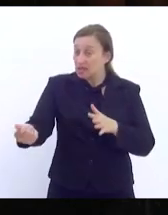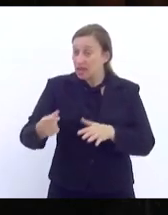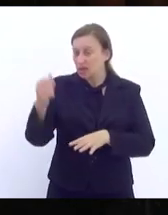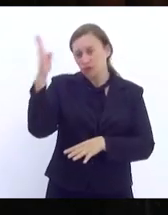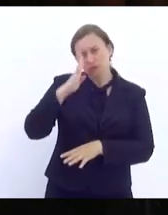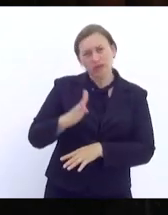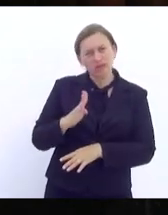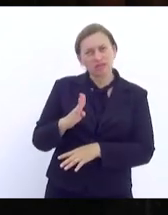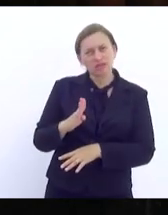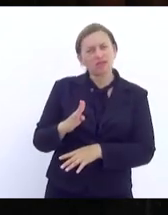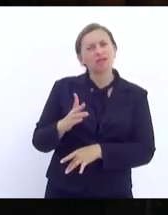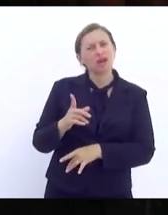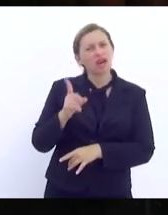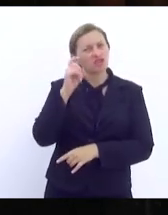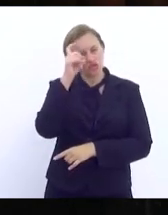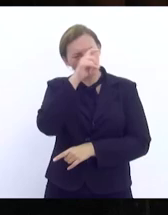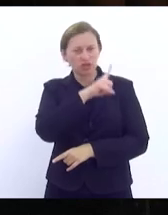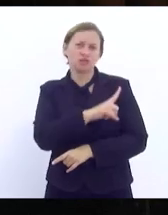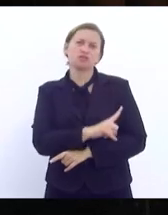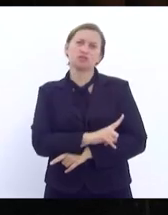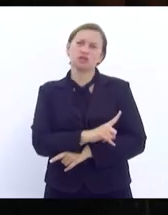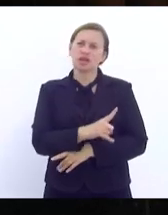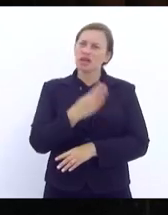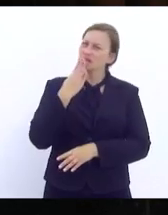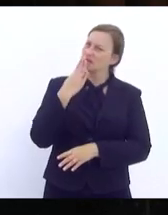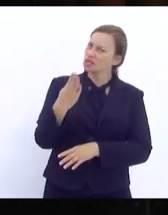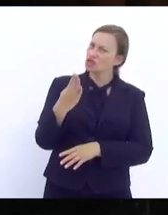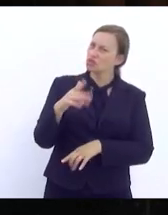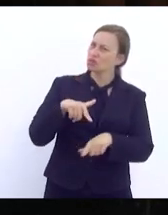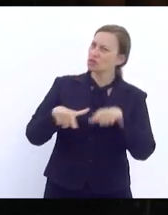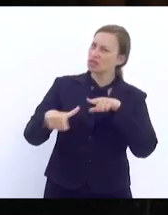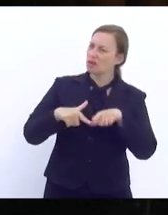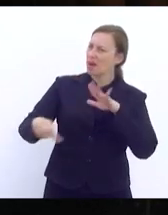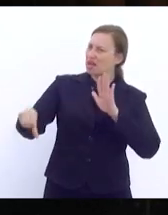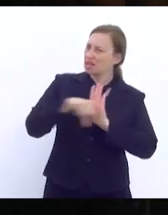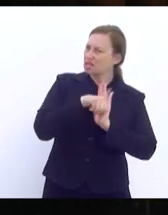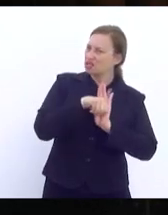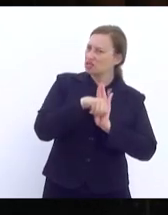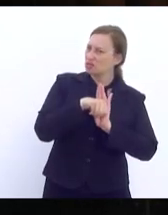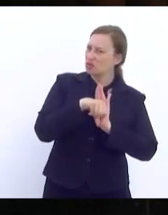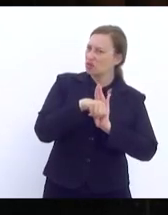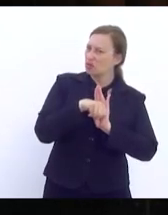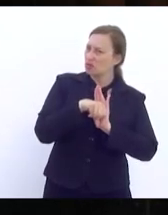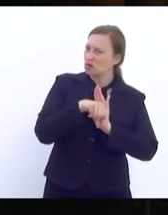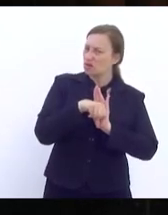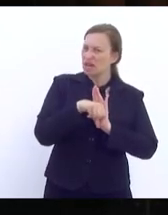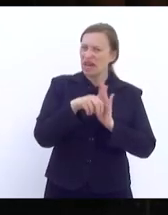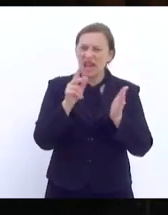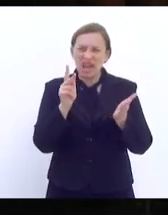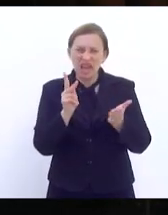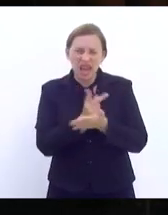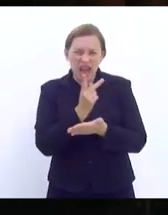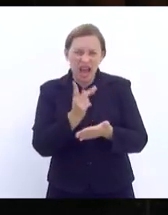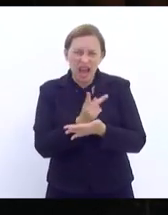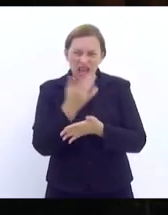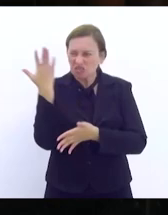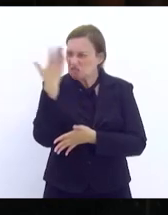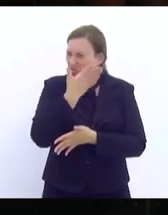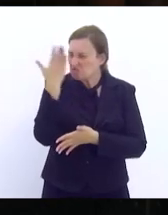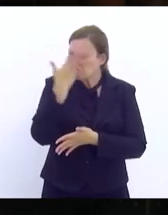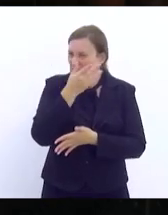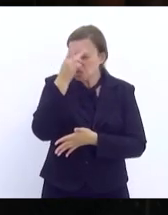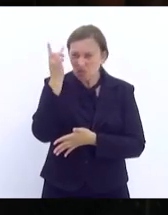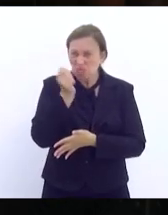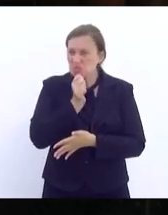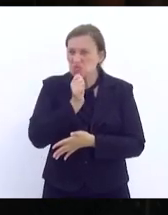o indivíduo fizesse esse tipo de operação criminosa de uma forma desestruturada de uma forma não verticalizada de uma forma